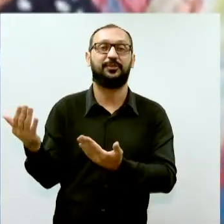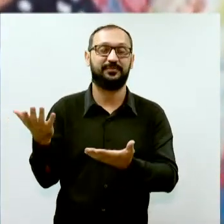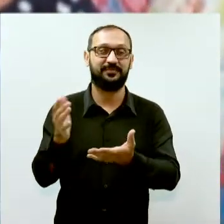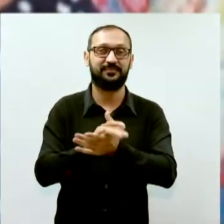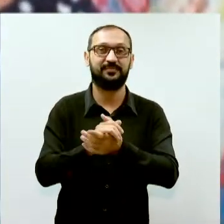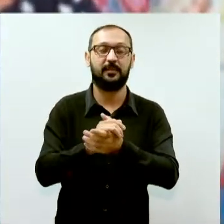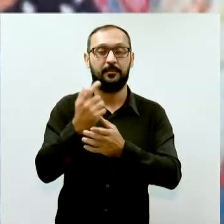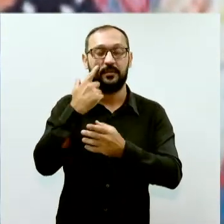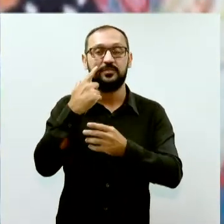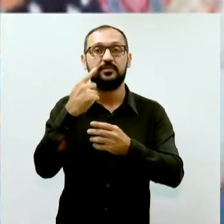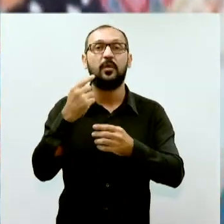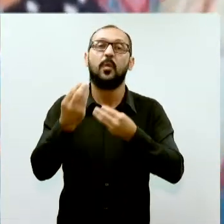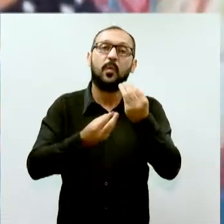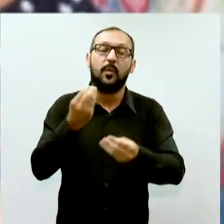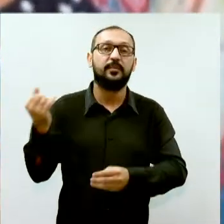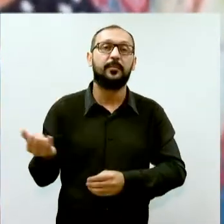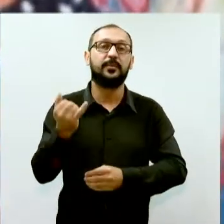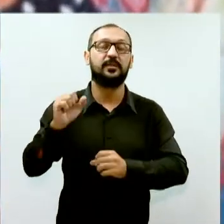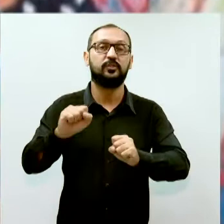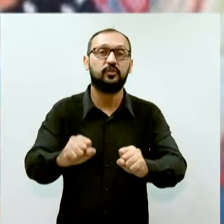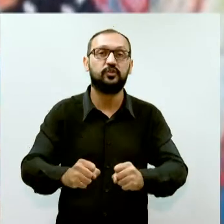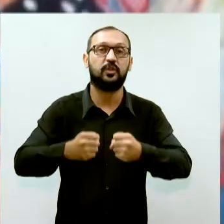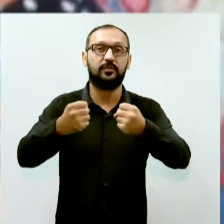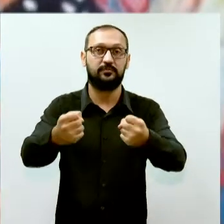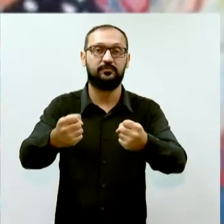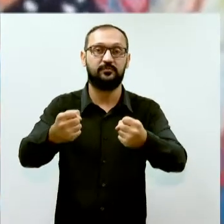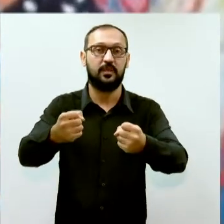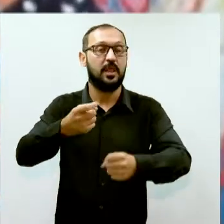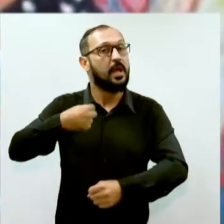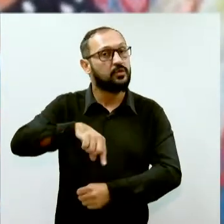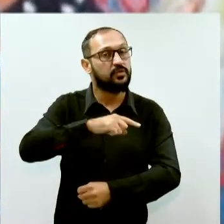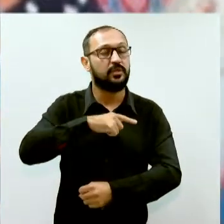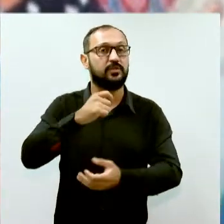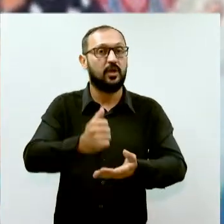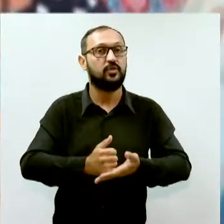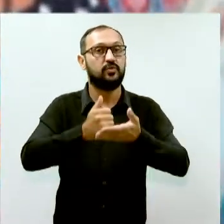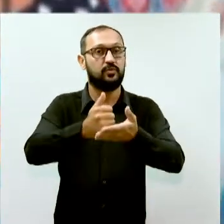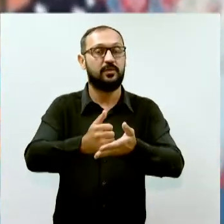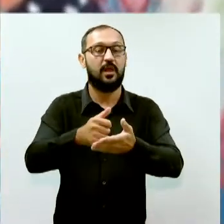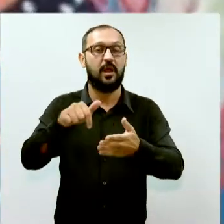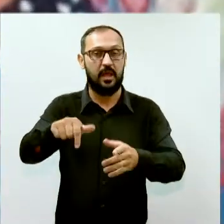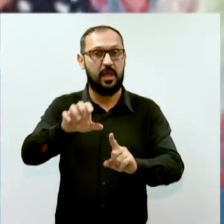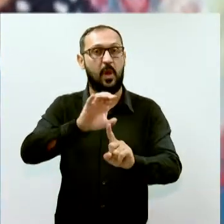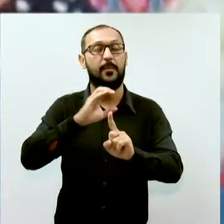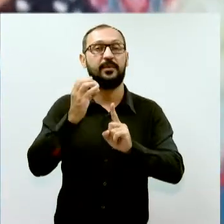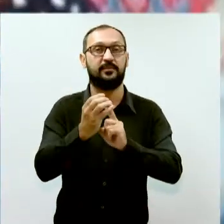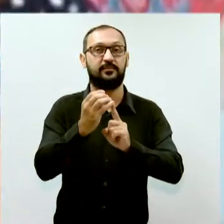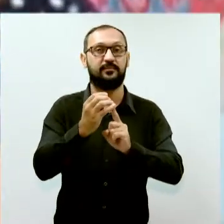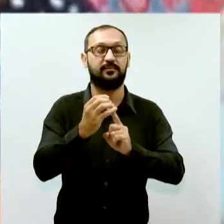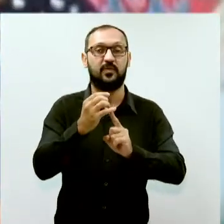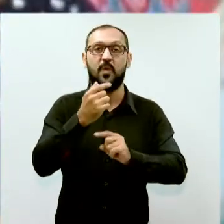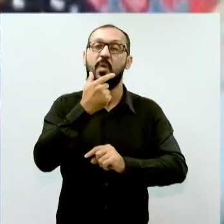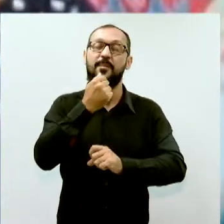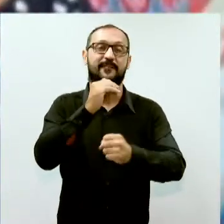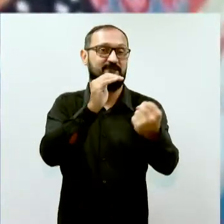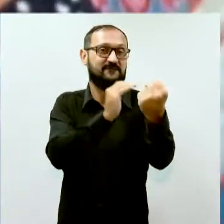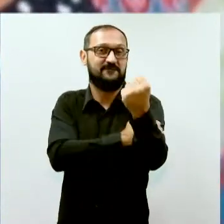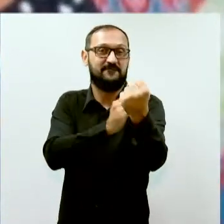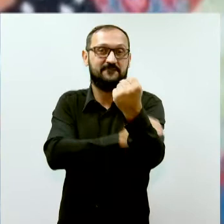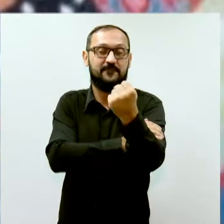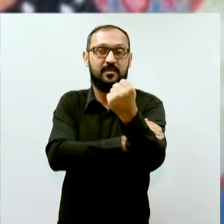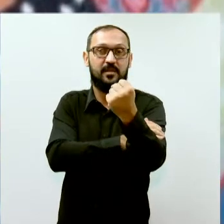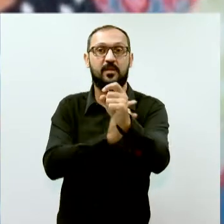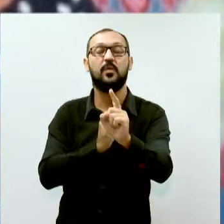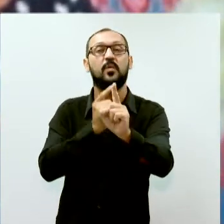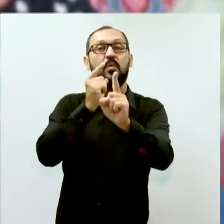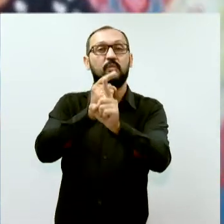De persistirmos, da importância de a gente poder ajudar a nossa comunidade. O menino forte, ele encontrou